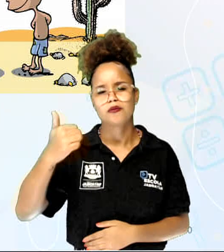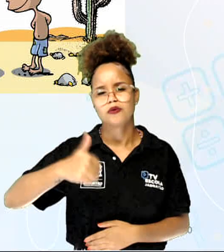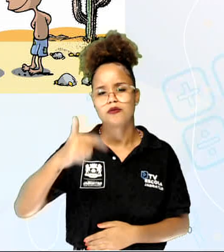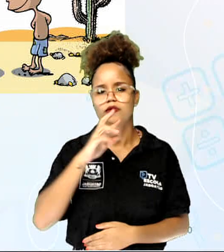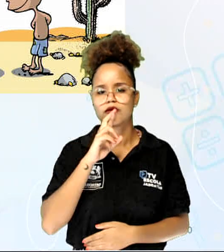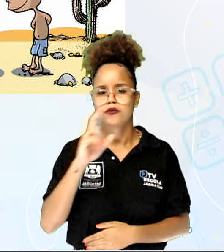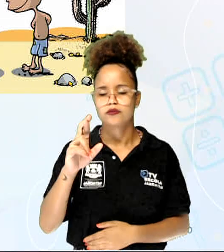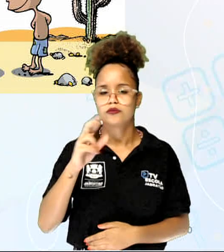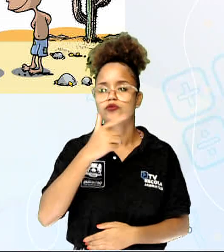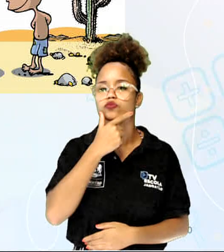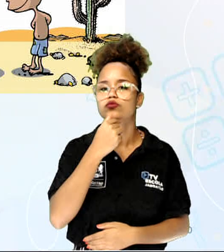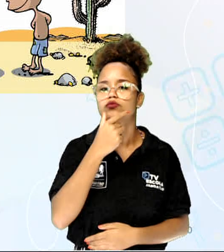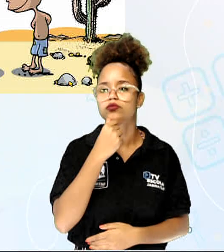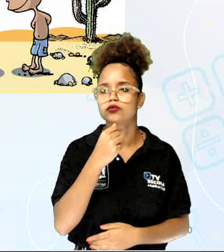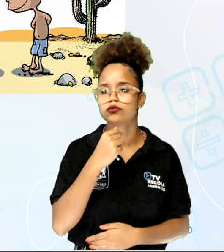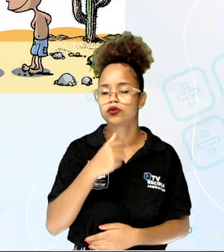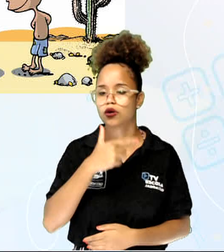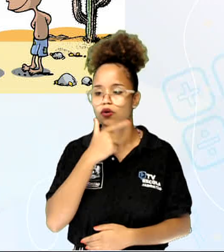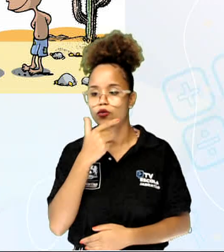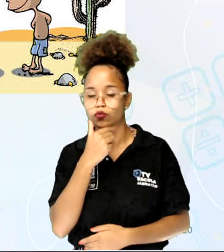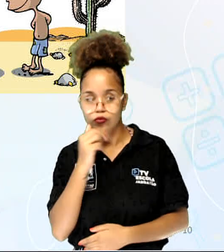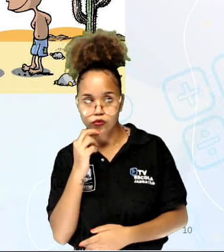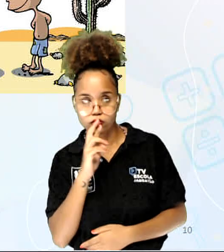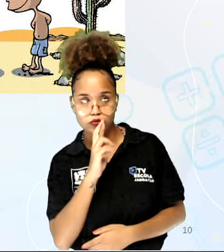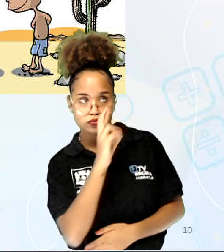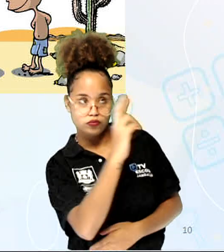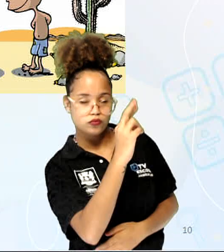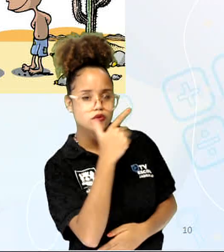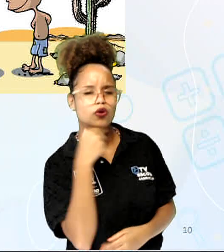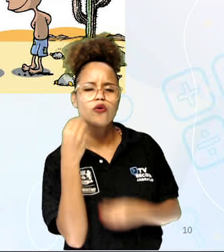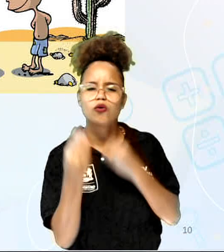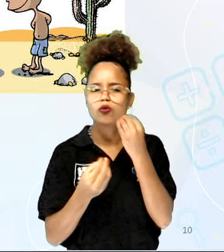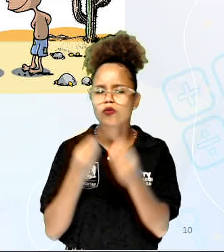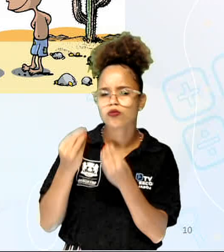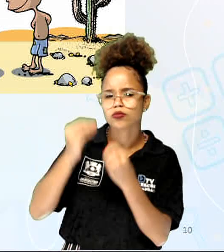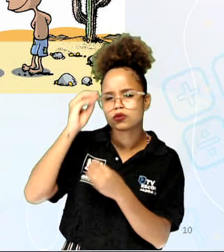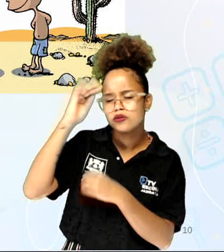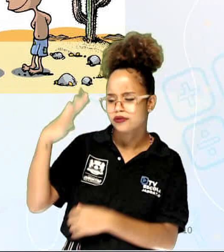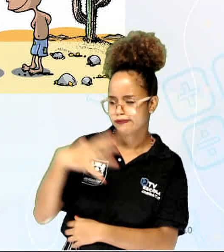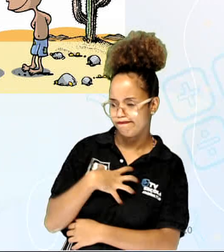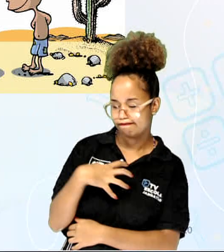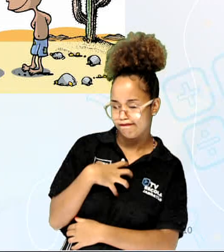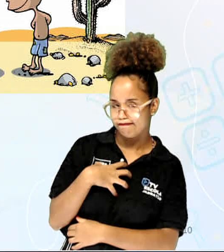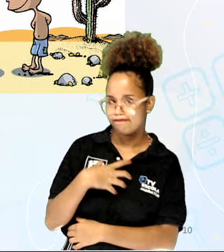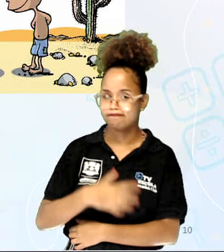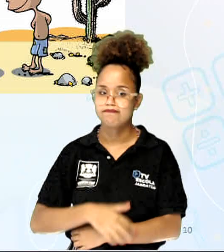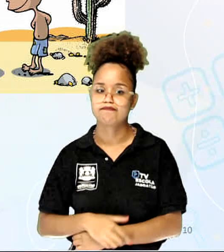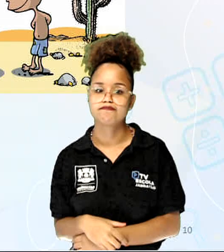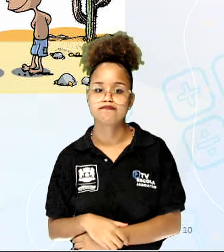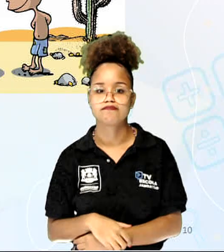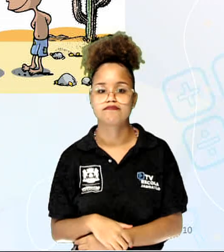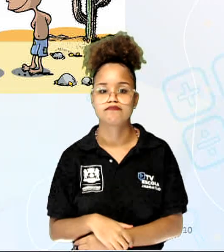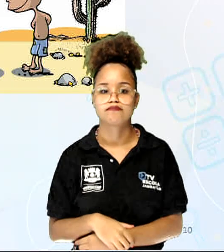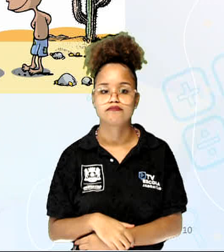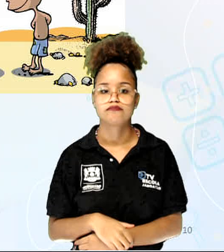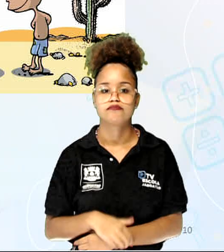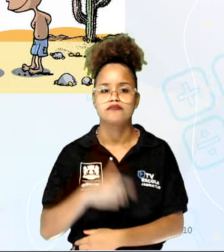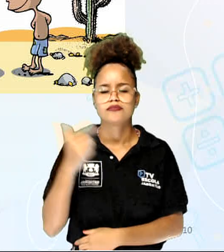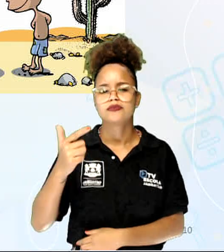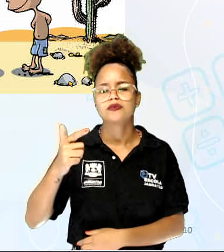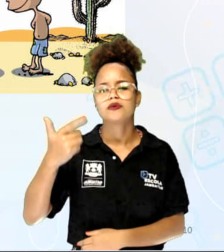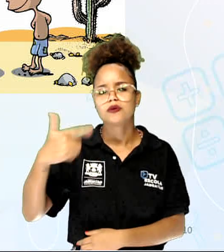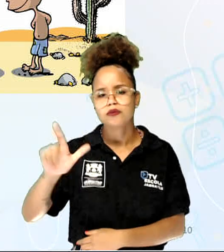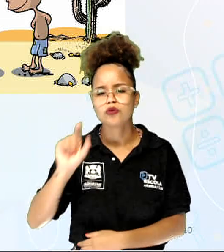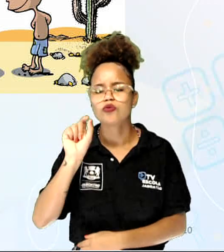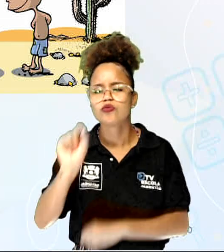resposta do menino ao vigário, como você imagina que ele se sentiu? Em seguida, o que o vigário